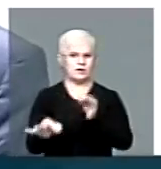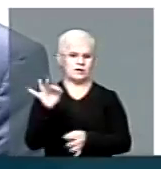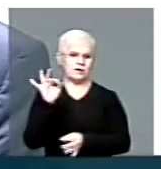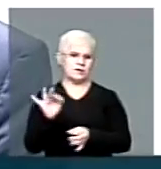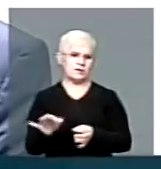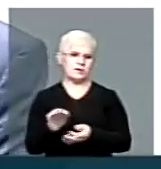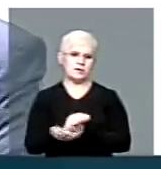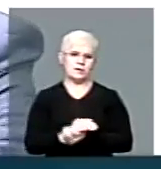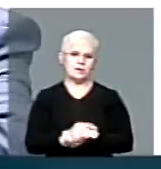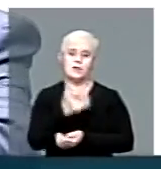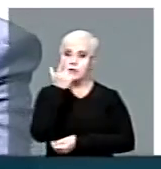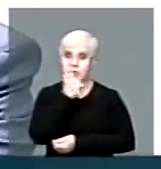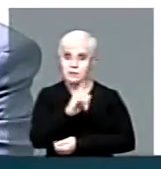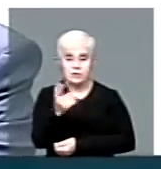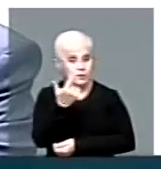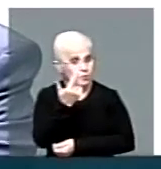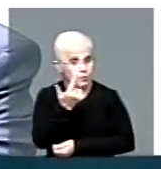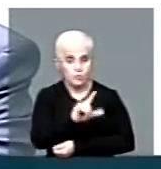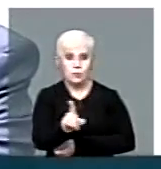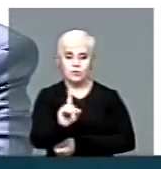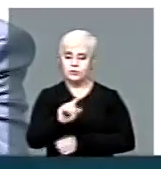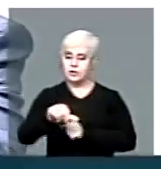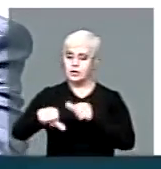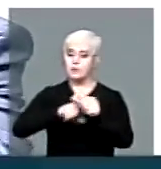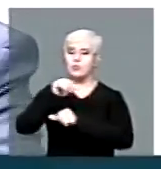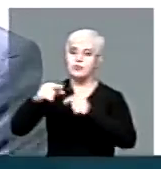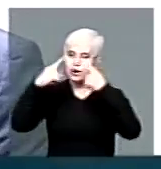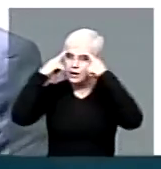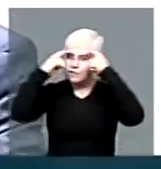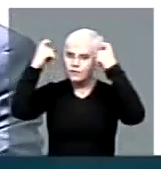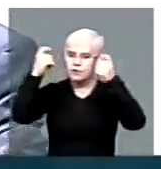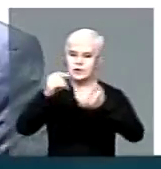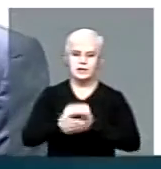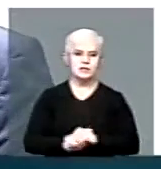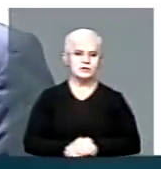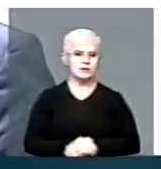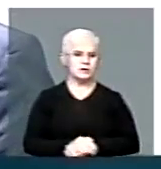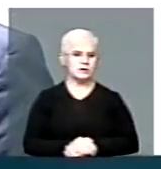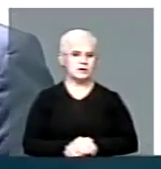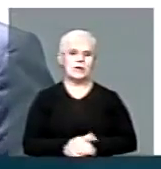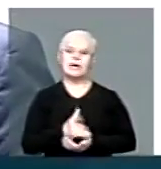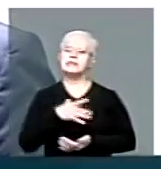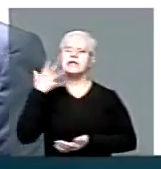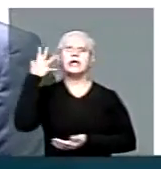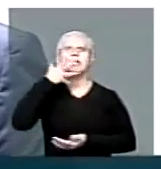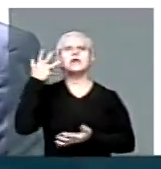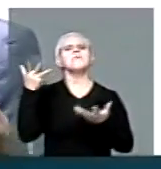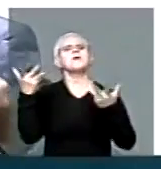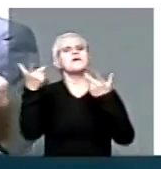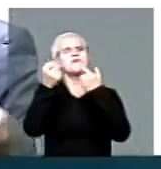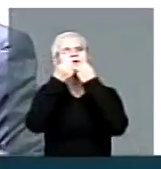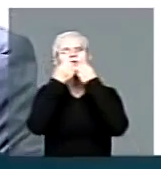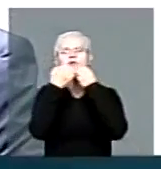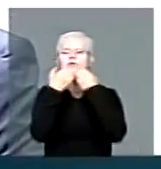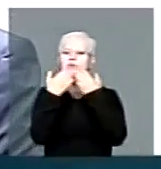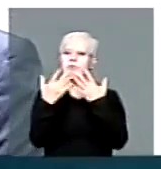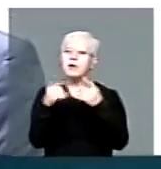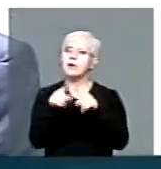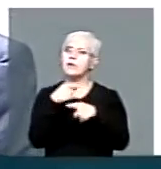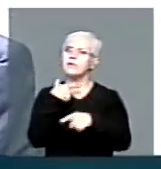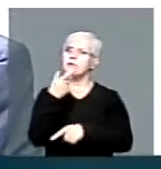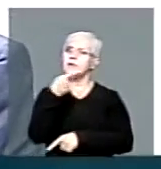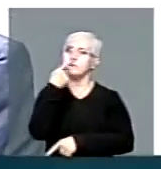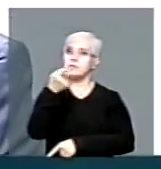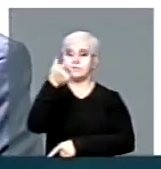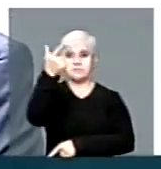vamos de maneira nenhuma mudar a violência, apesar de todo o esforço, do brilho, do discurso, e eu quero mais